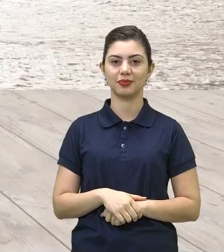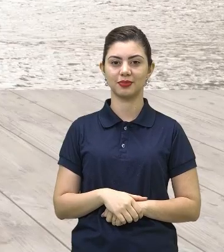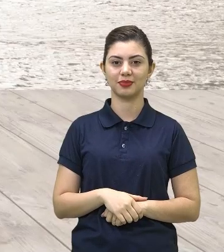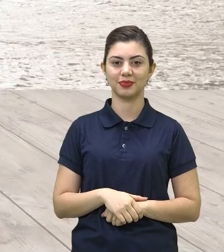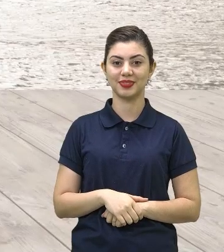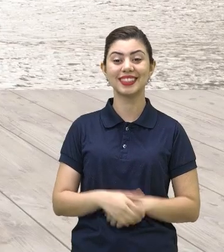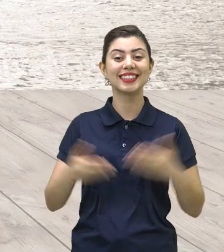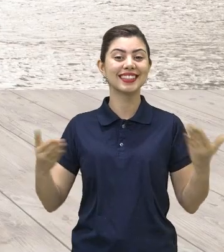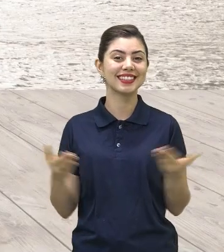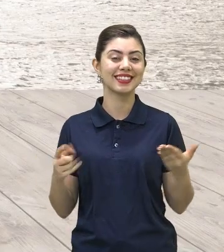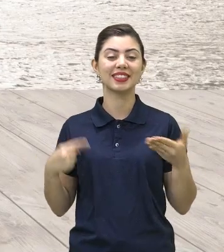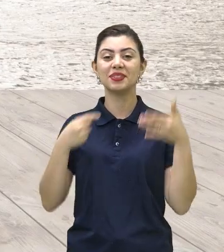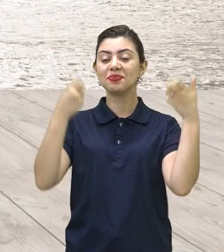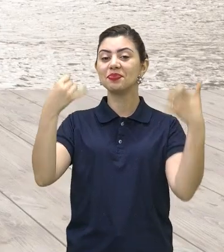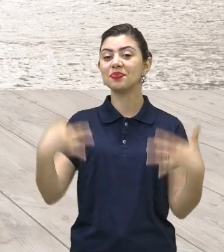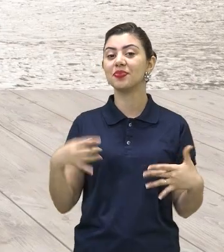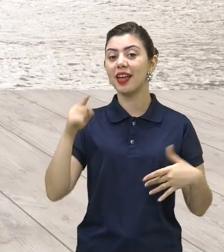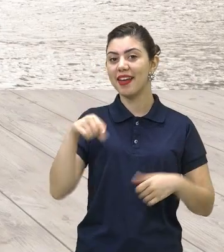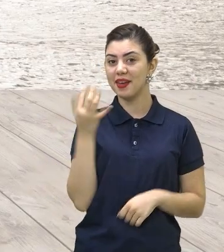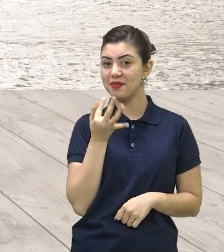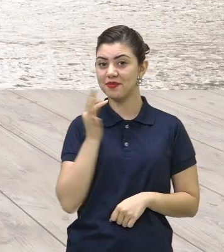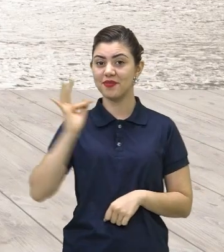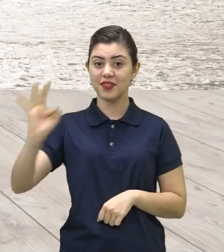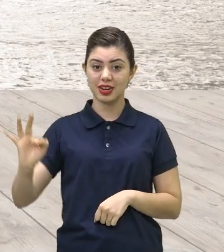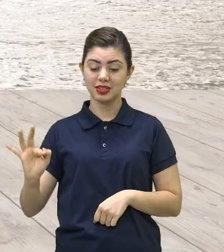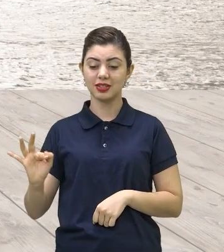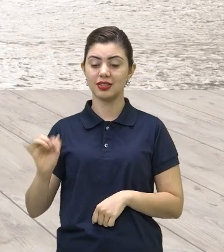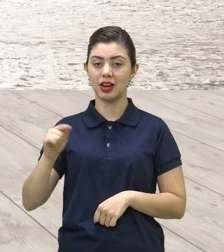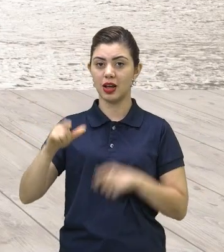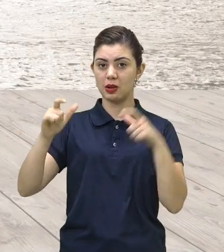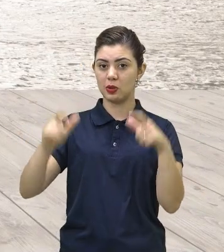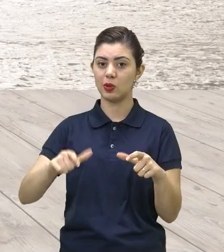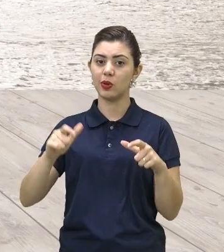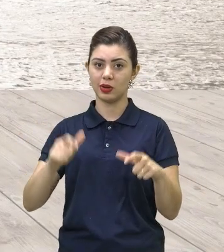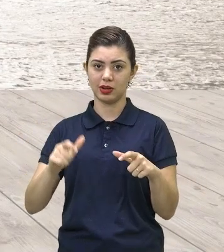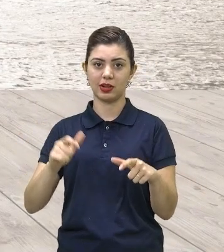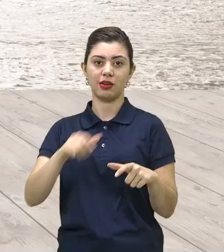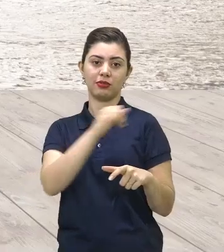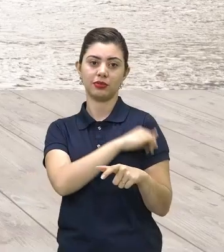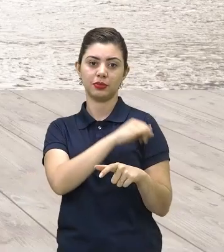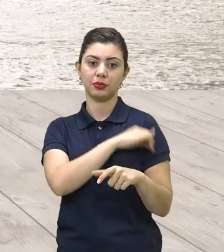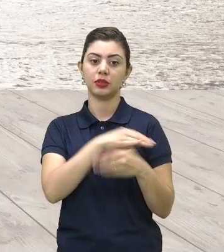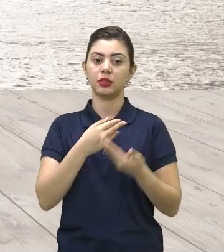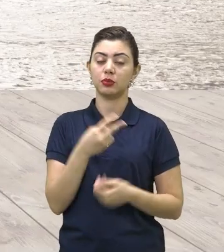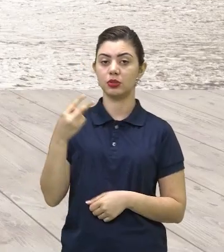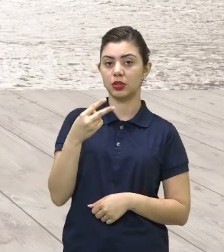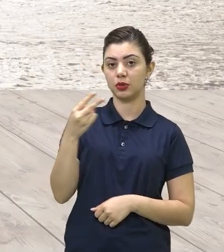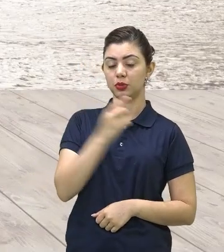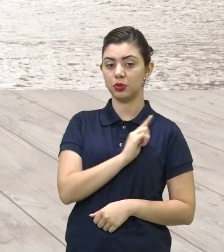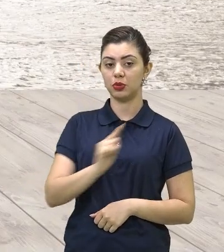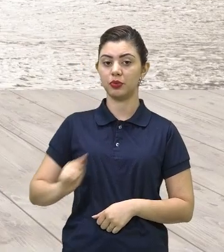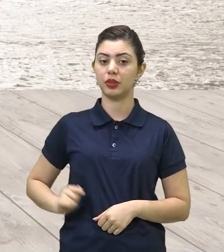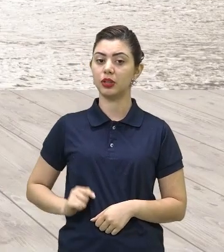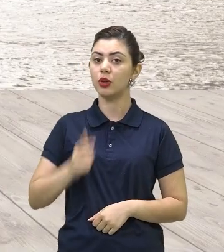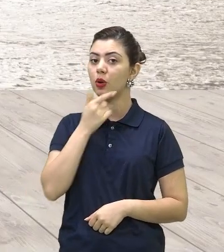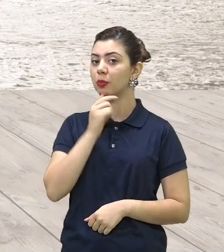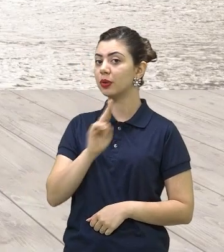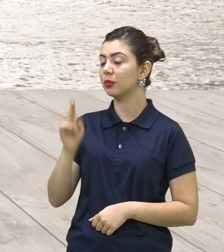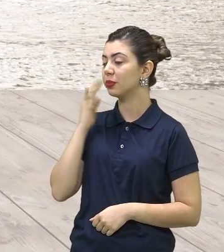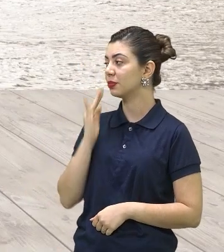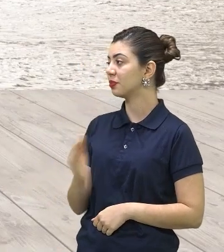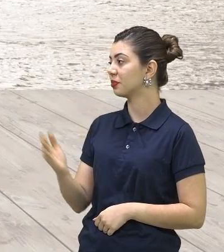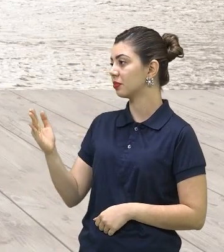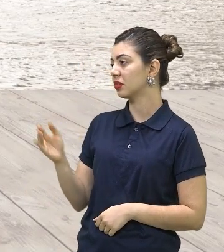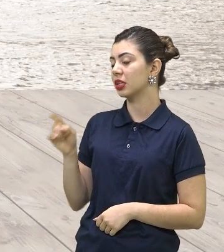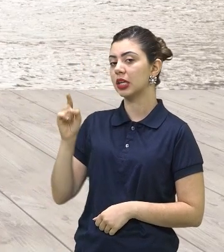E vamos falar então sobre a França Antártica. O segundo governador-geral, Duarte da Costa, deu pouca atenção